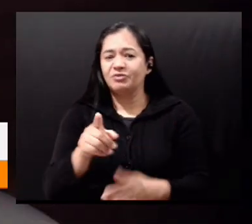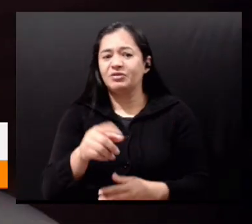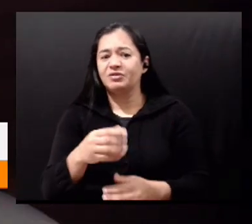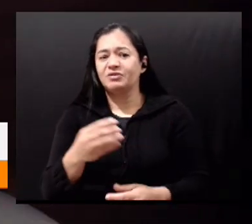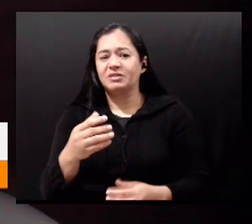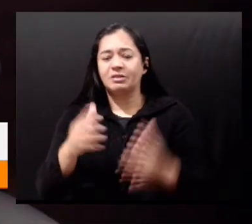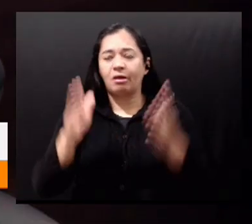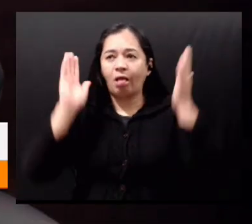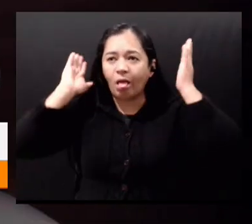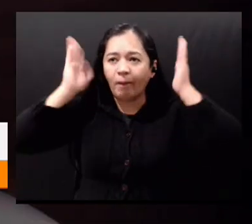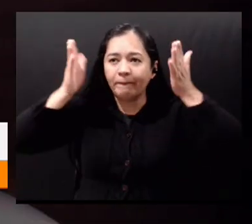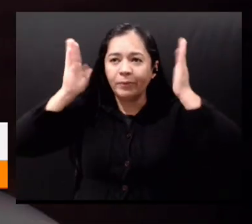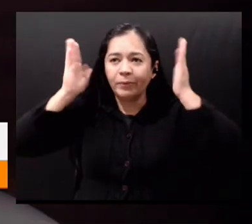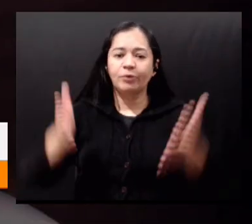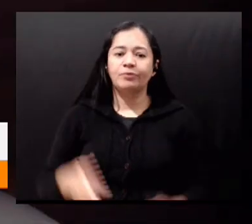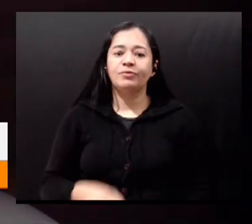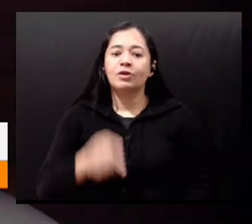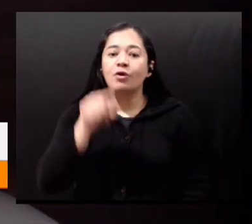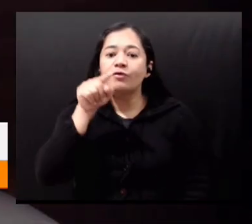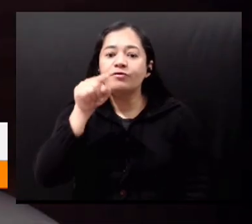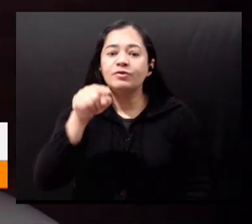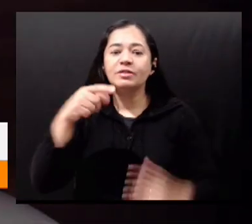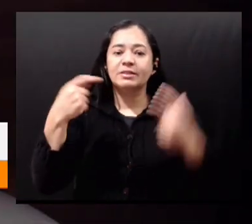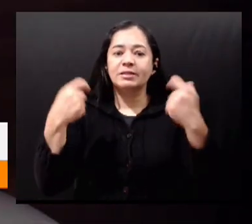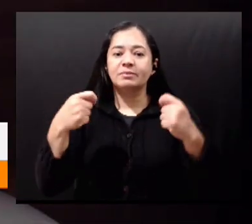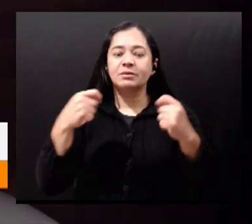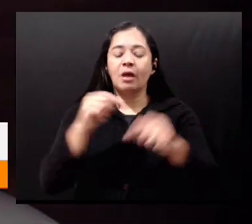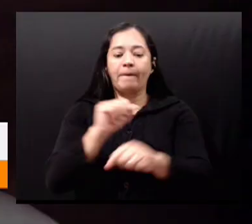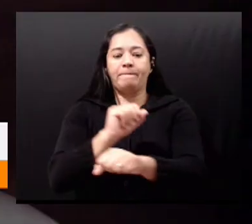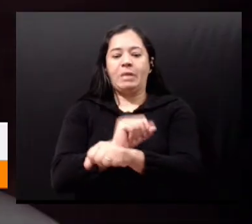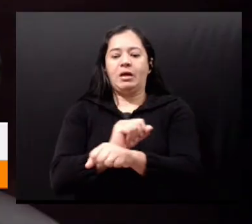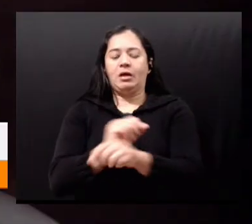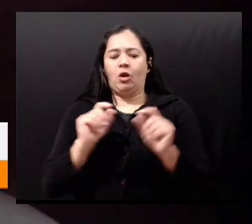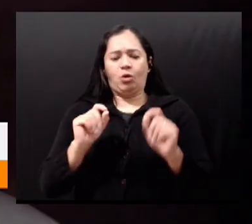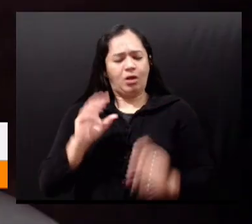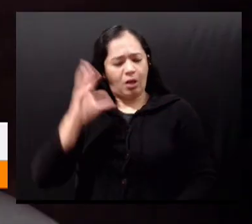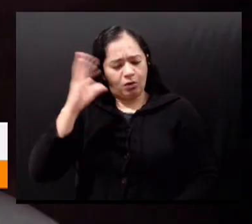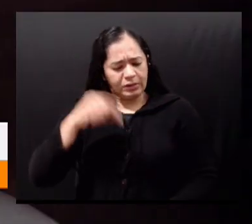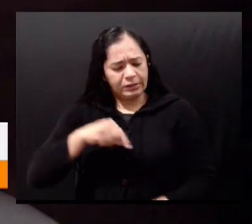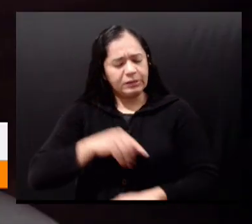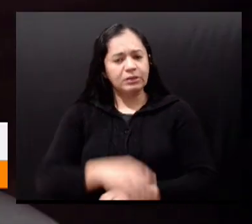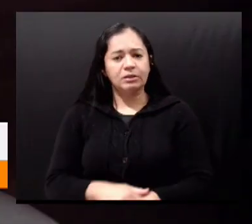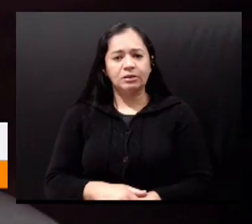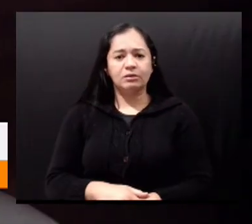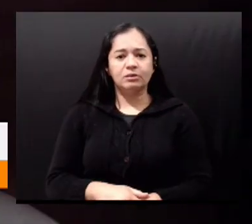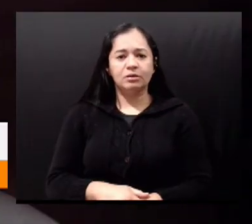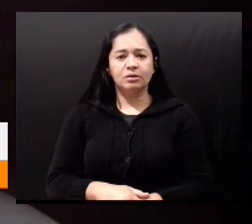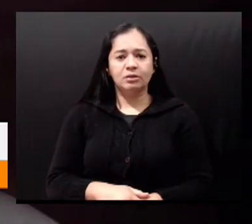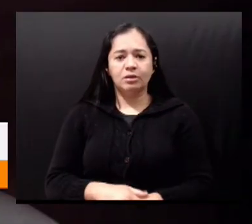precisa conseguir pausar isso, falar: "Opa, o que está acontecendo aqui? Deixa eu ver. Eu tenho um relatório para entregar no